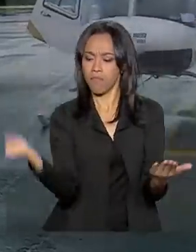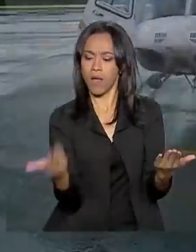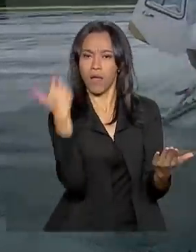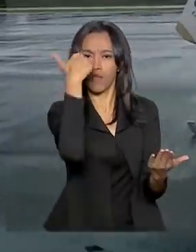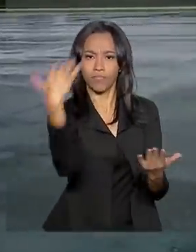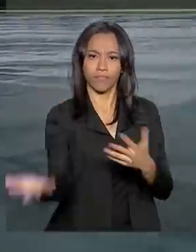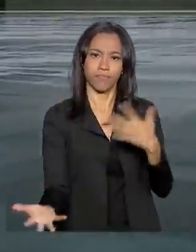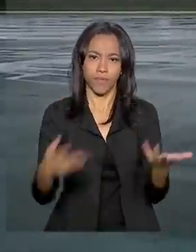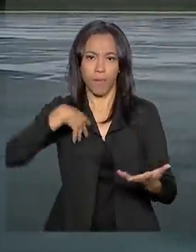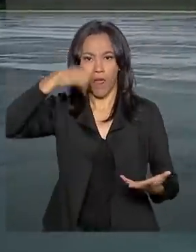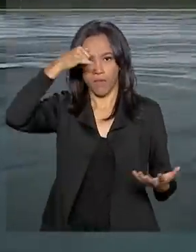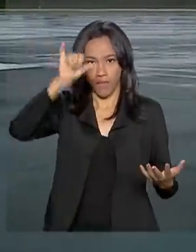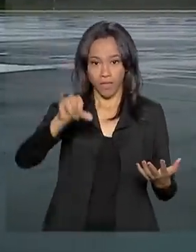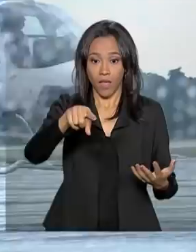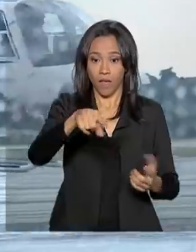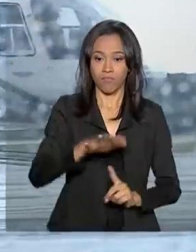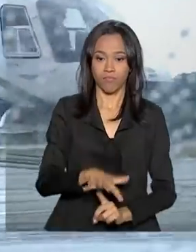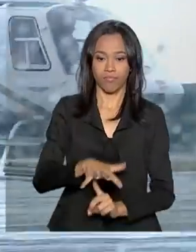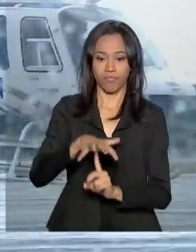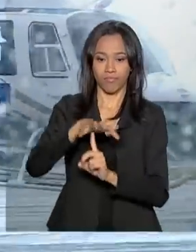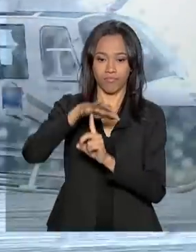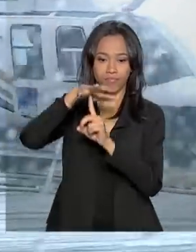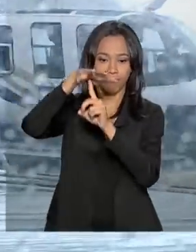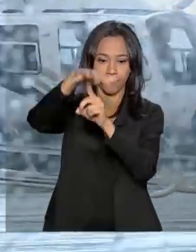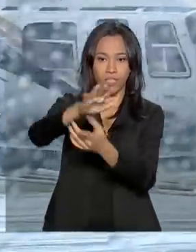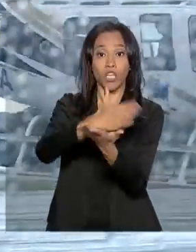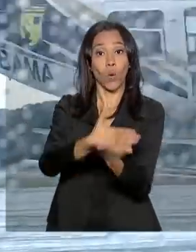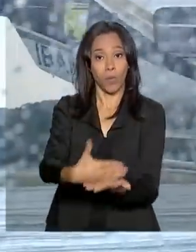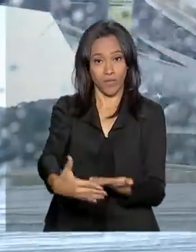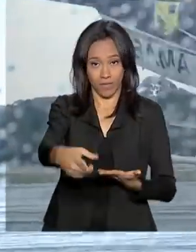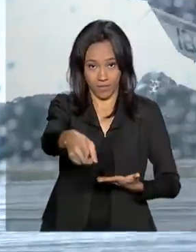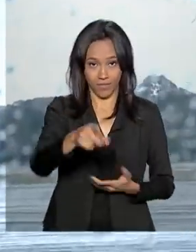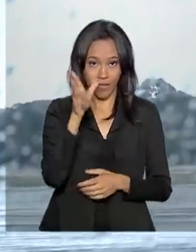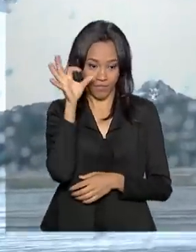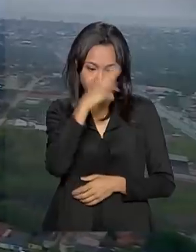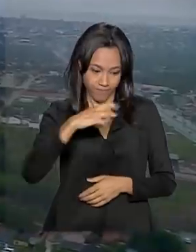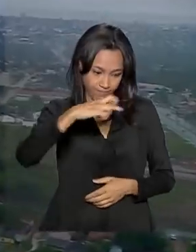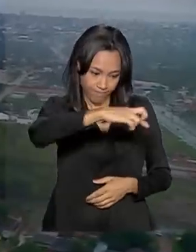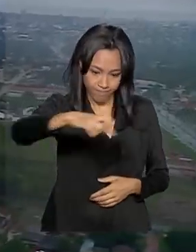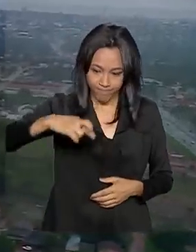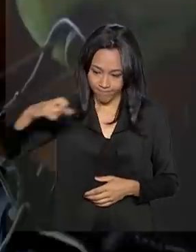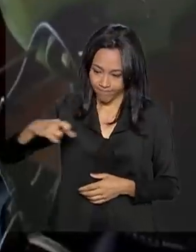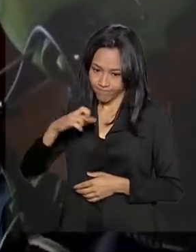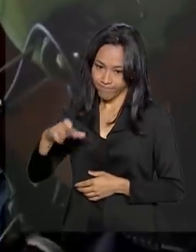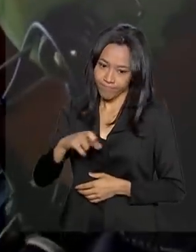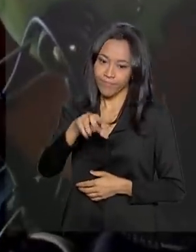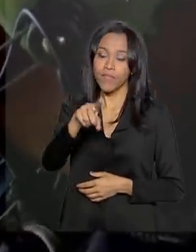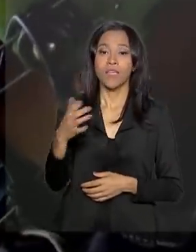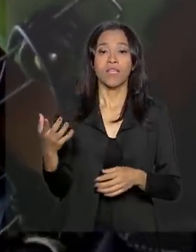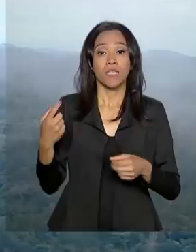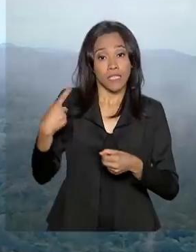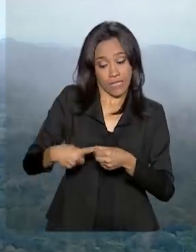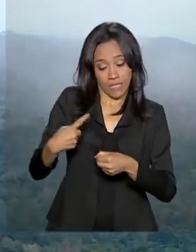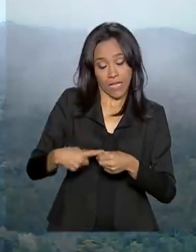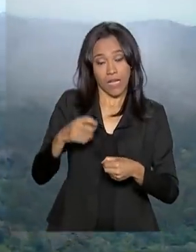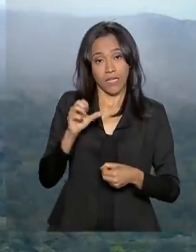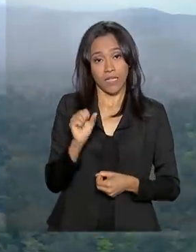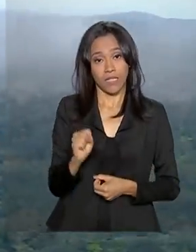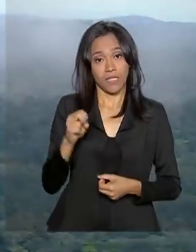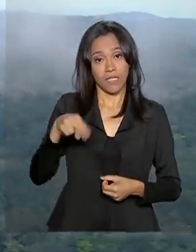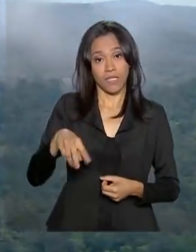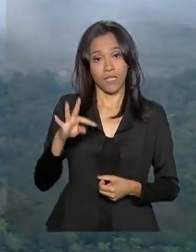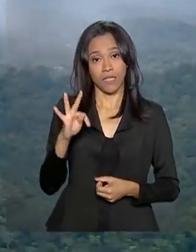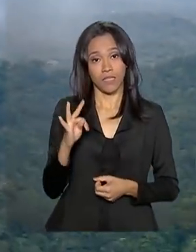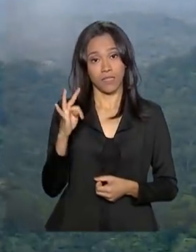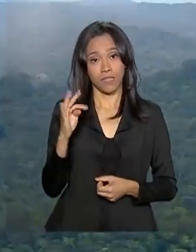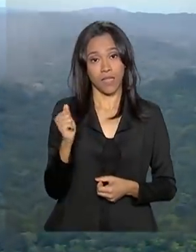motores dos helicópteros são acionados e tem início a operação. De Santarém até o local da ação, quase uma hora